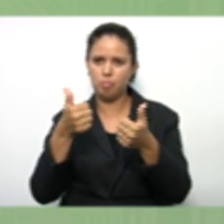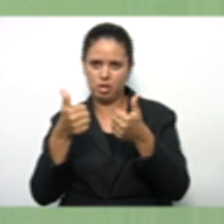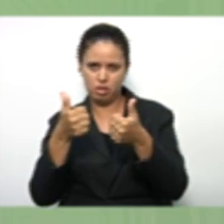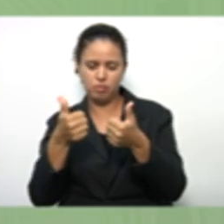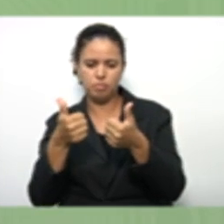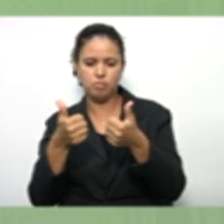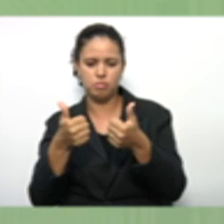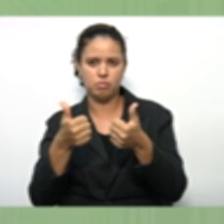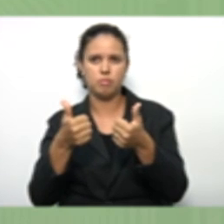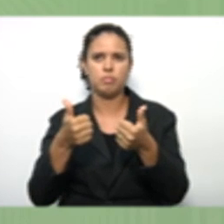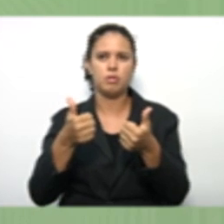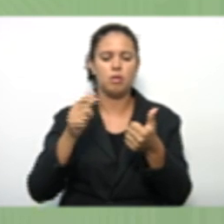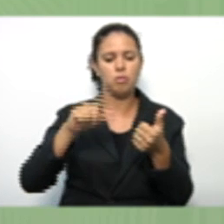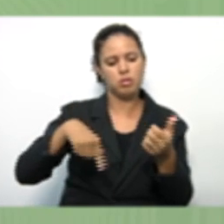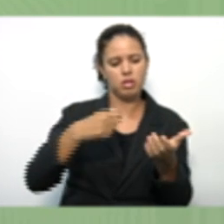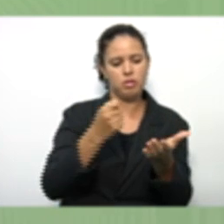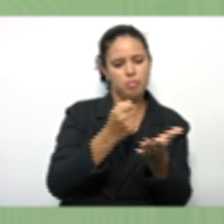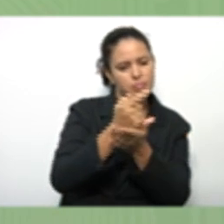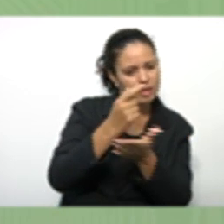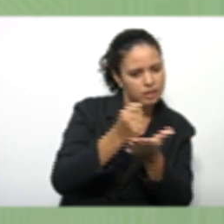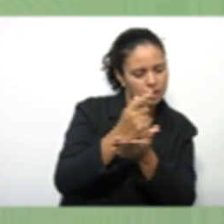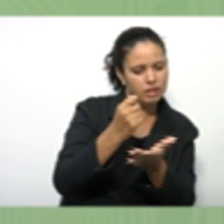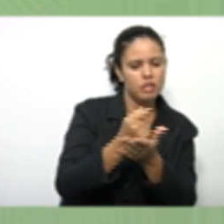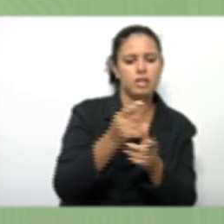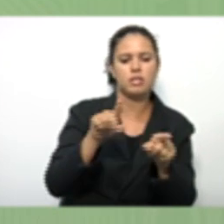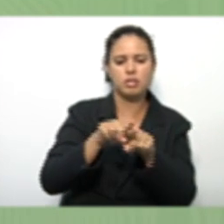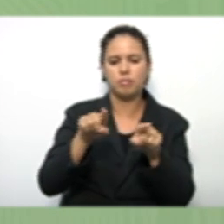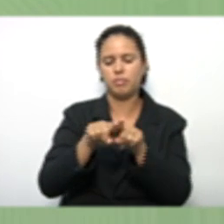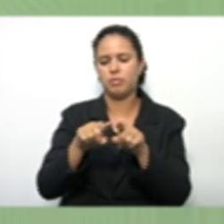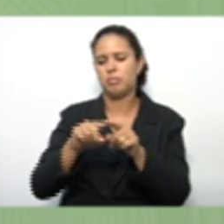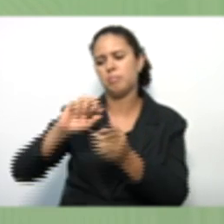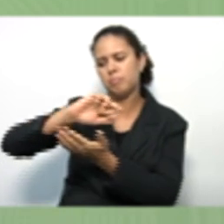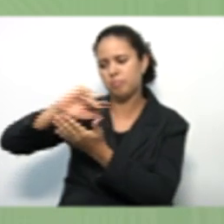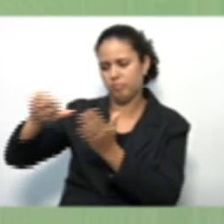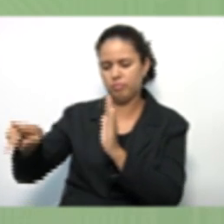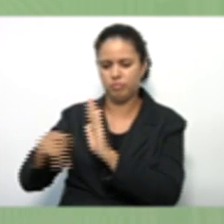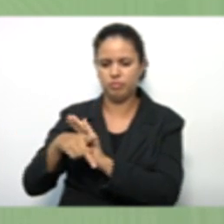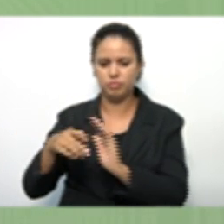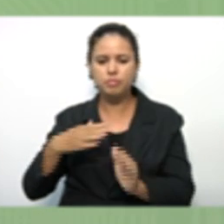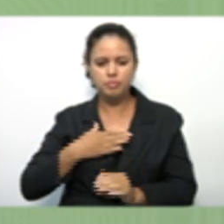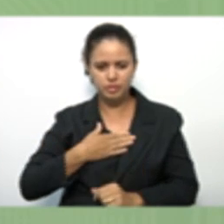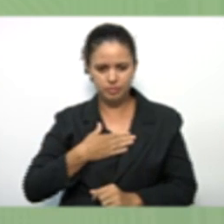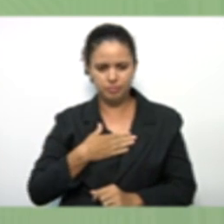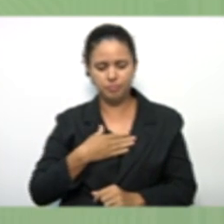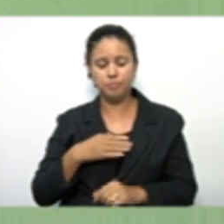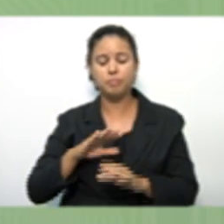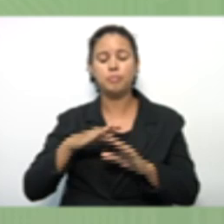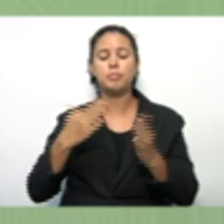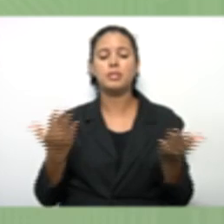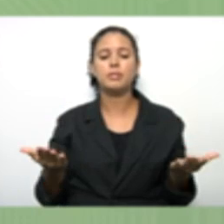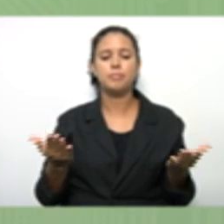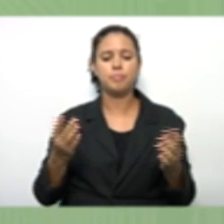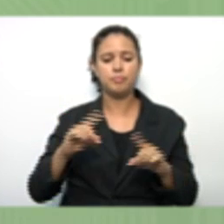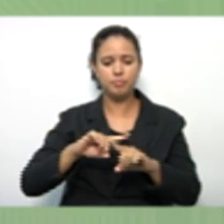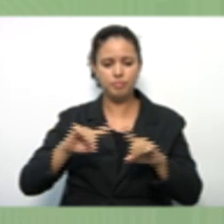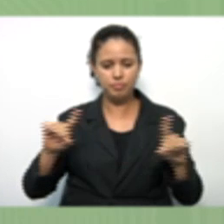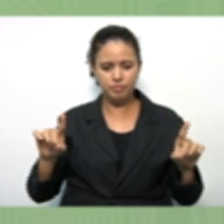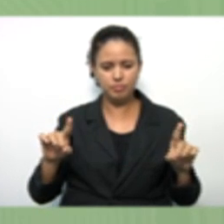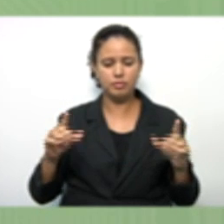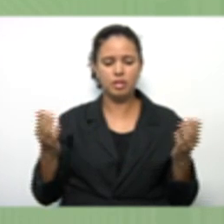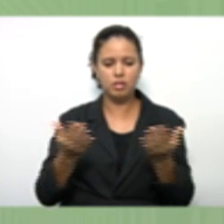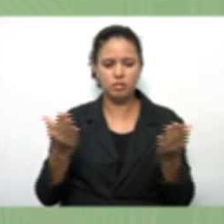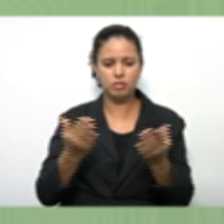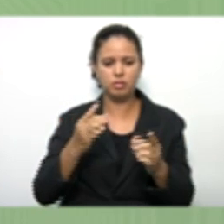as dívidas. Objeto de estudo da contabilidade. O que é objeto de estudo da